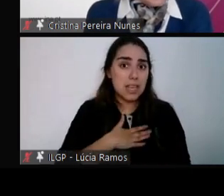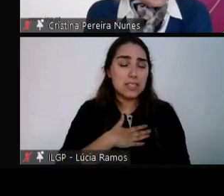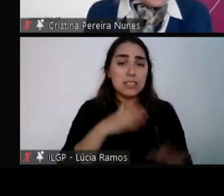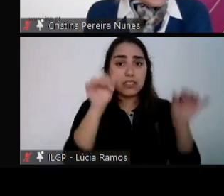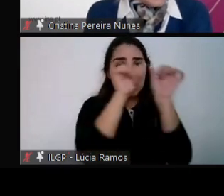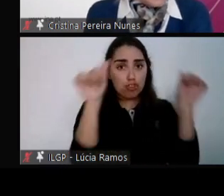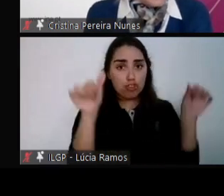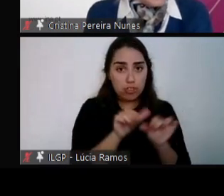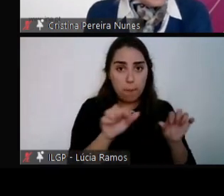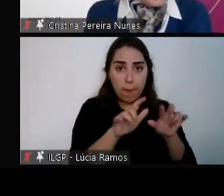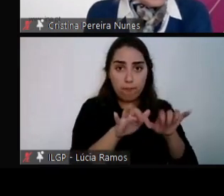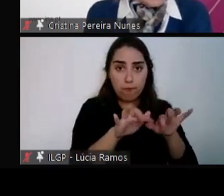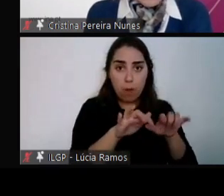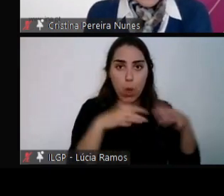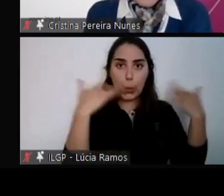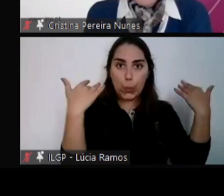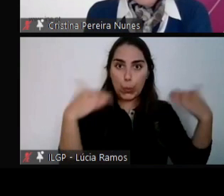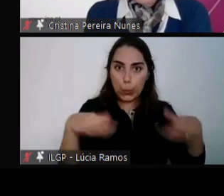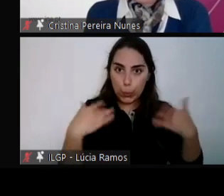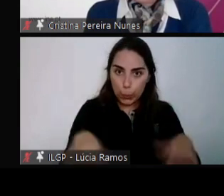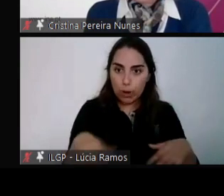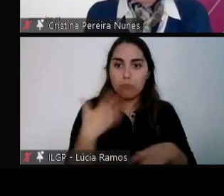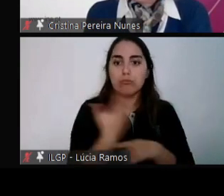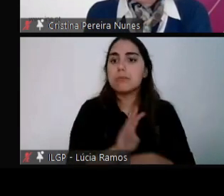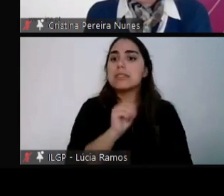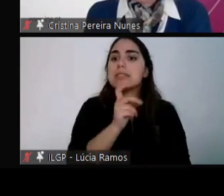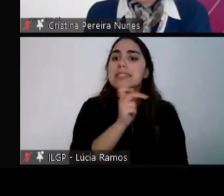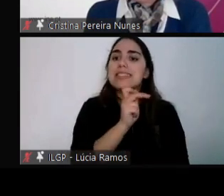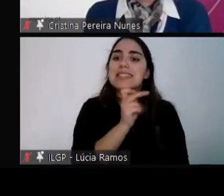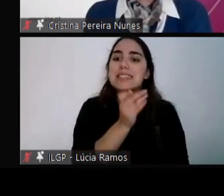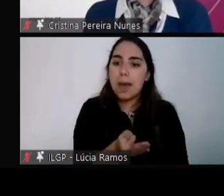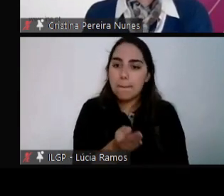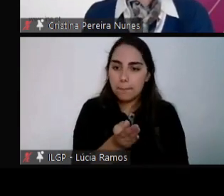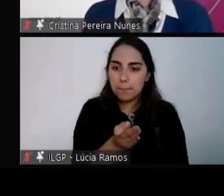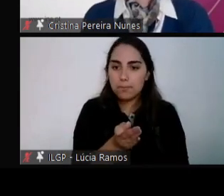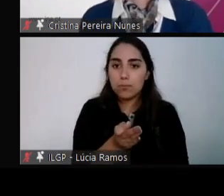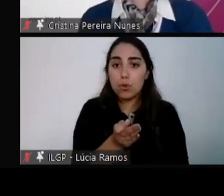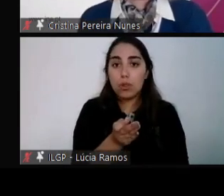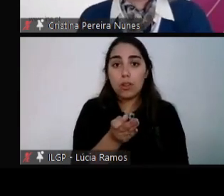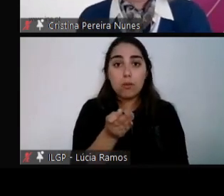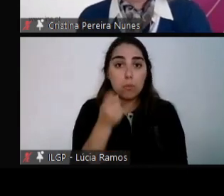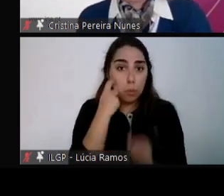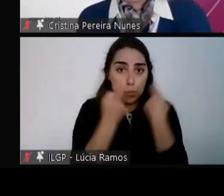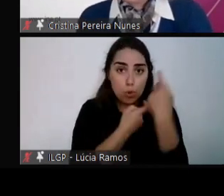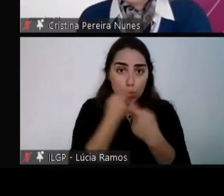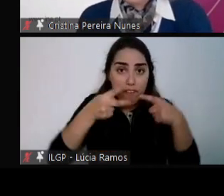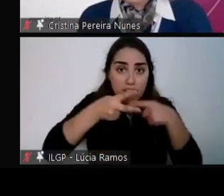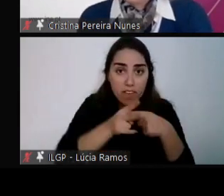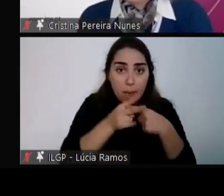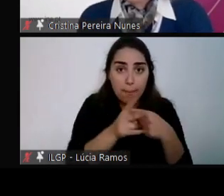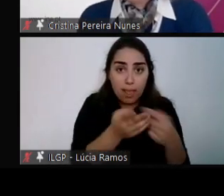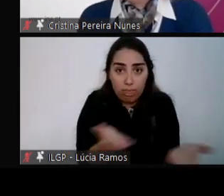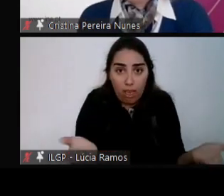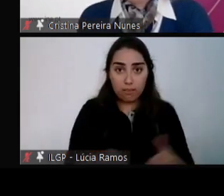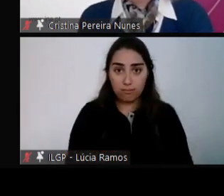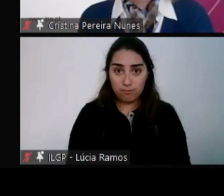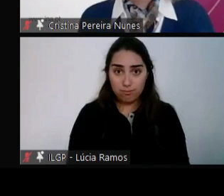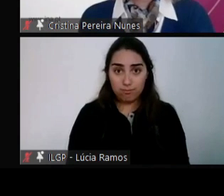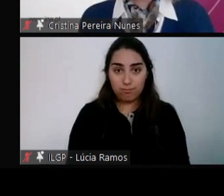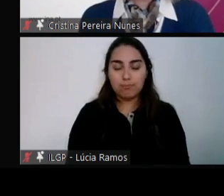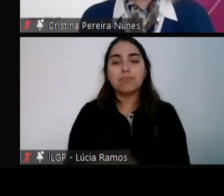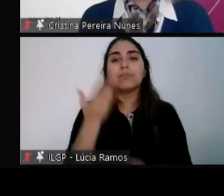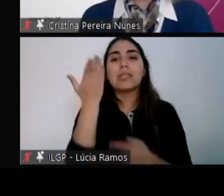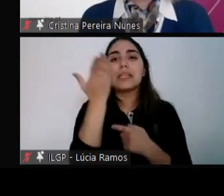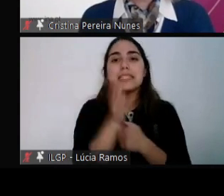robustos, posso estar a falar ao nível de SAP, eventualmente, e que vai procurar estas ferramentas. O segundo exemplo que eu vou dar, há tempos num